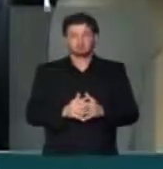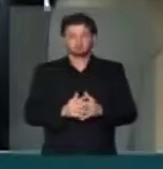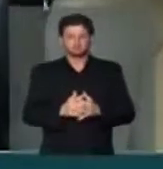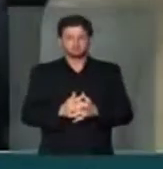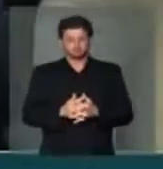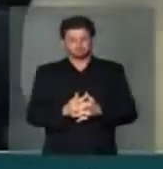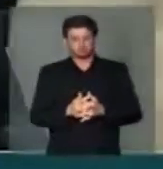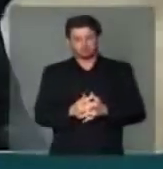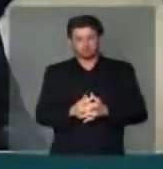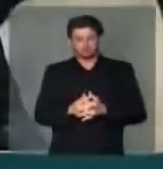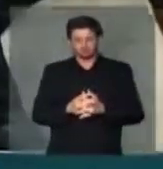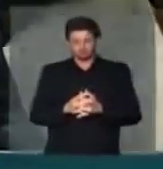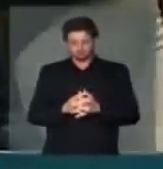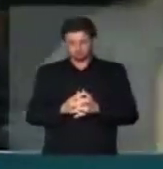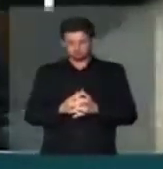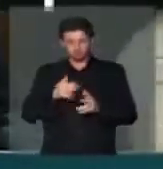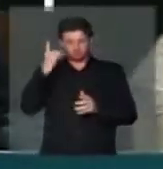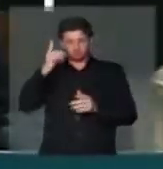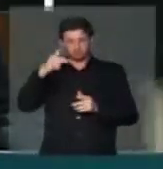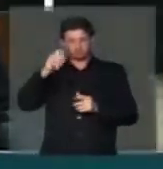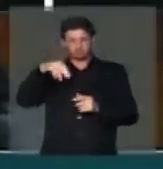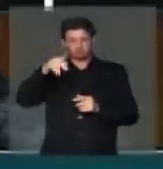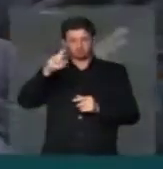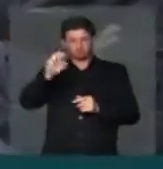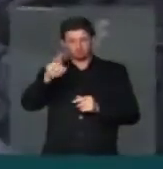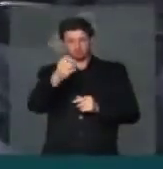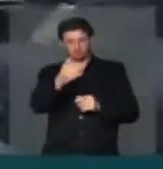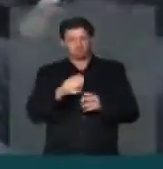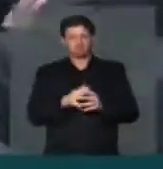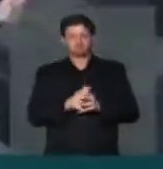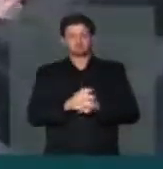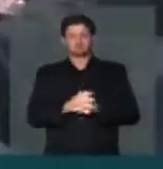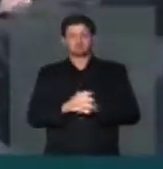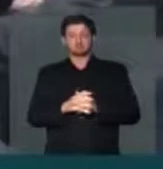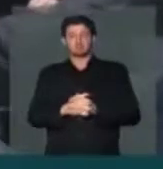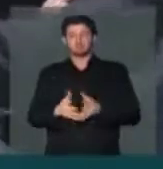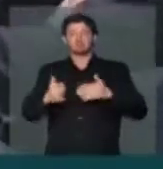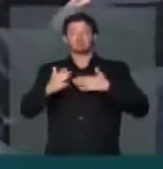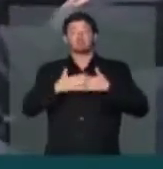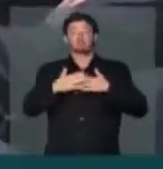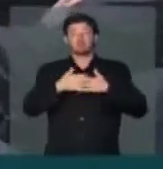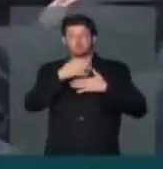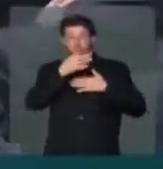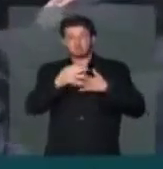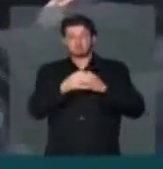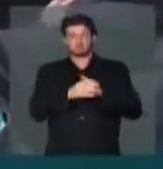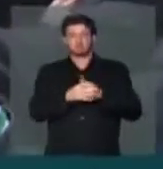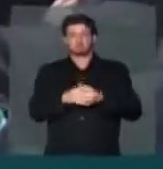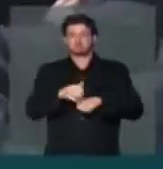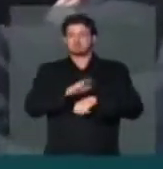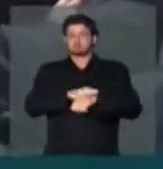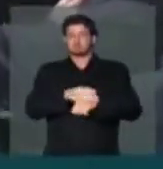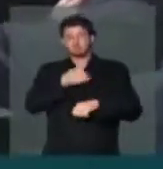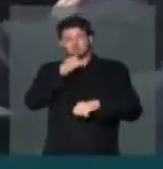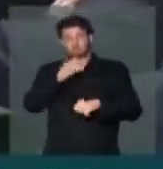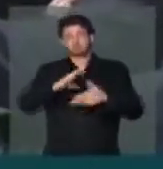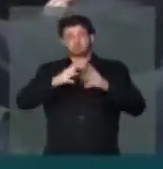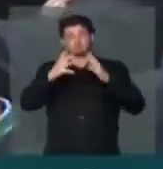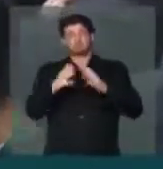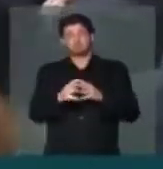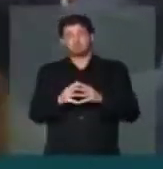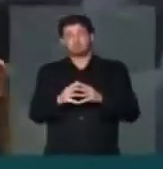Negativo. Deputado Pompeu de Matos. Presidente, para mim, presidente, hoje é o momento mais triste da